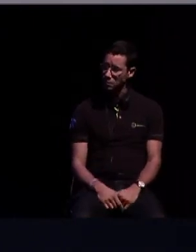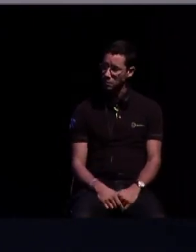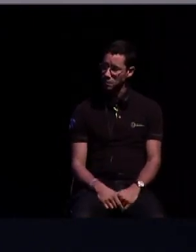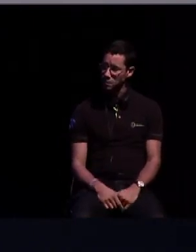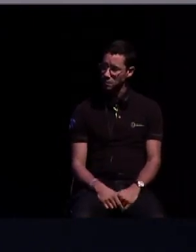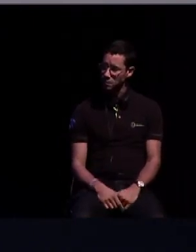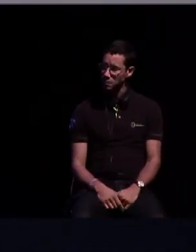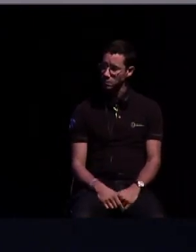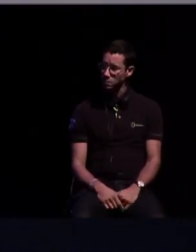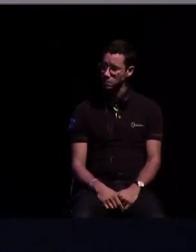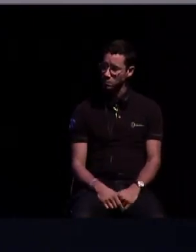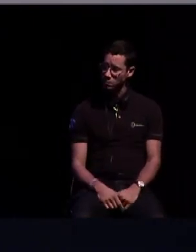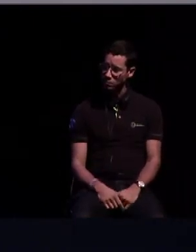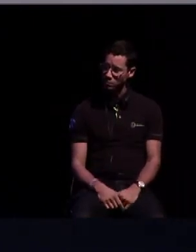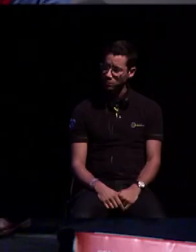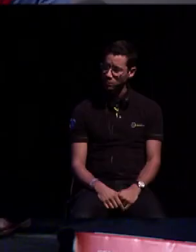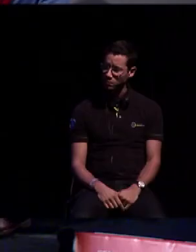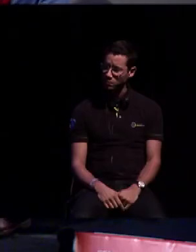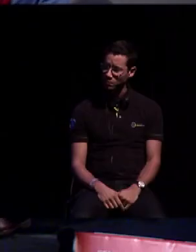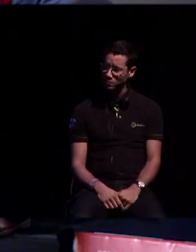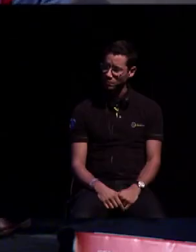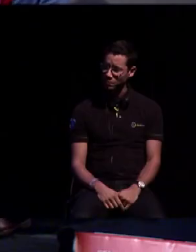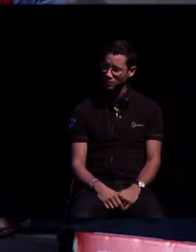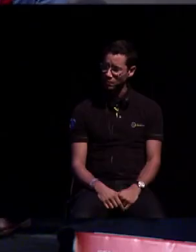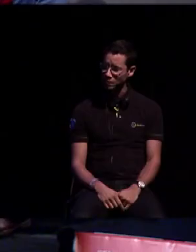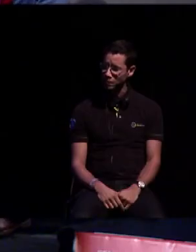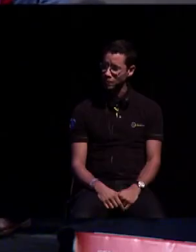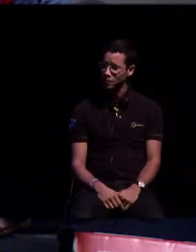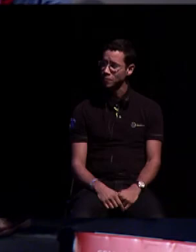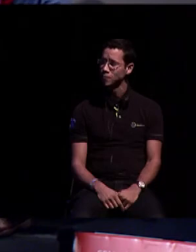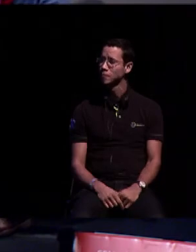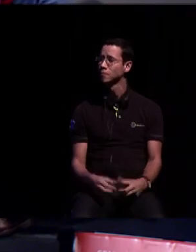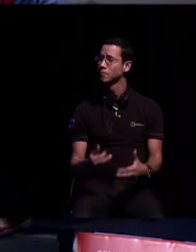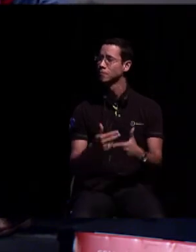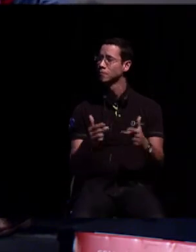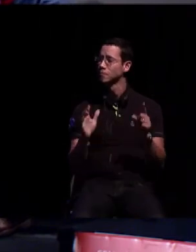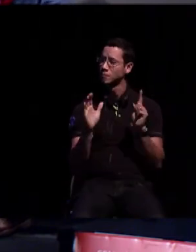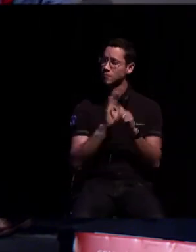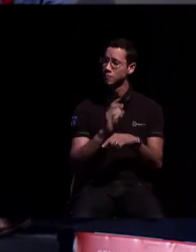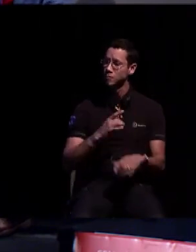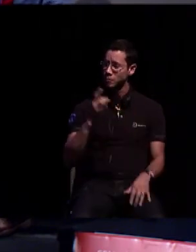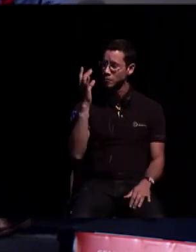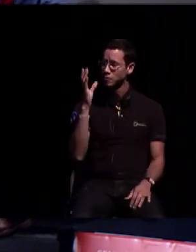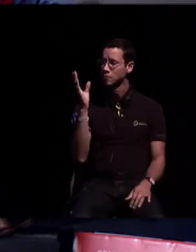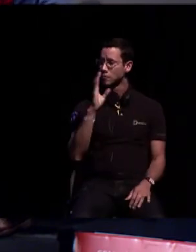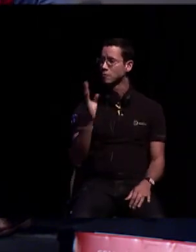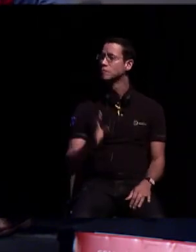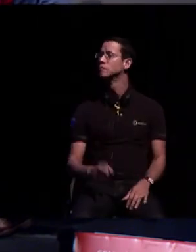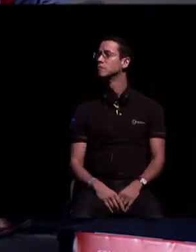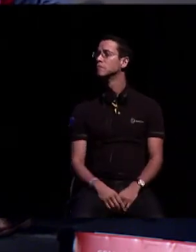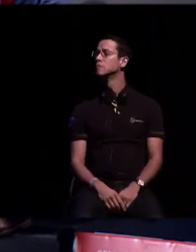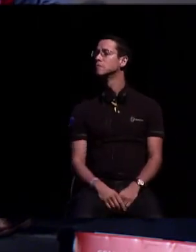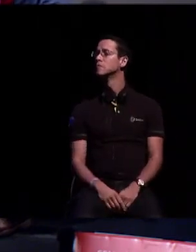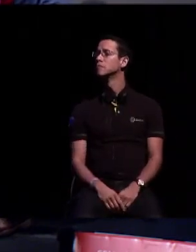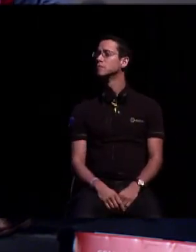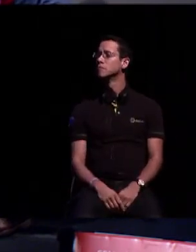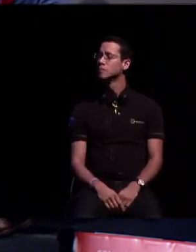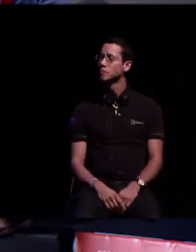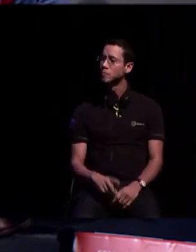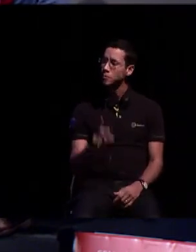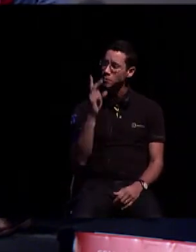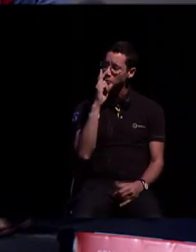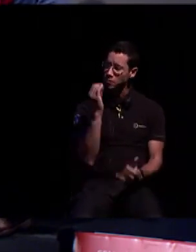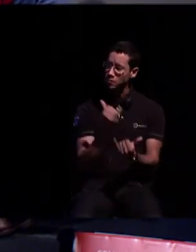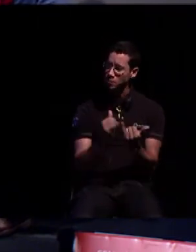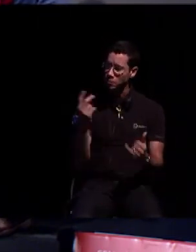Ya sé que la respuesta es no, porque esto no existe más que en Brasil y algo parecido en